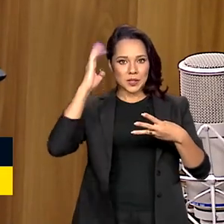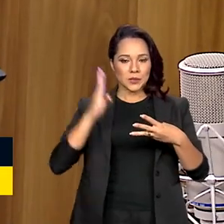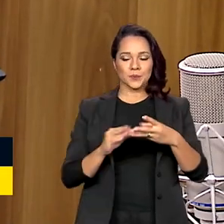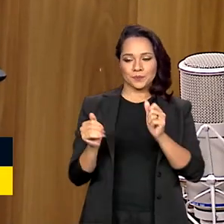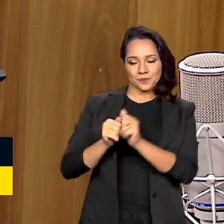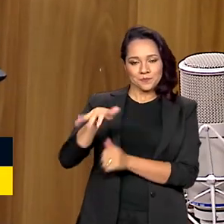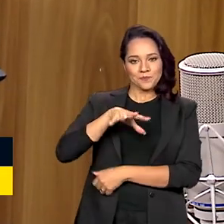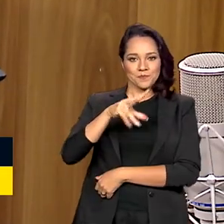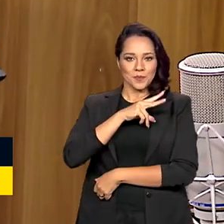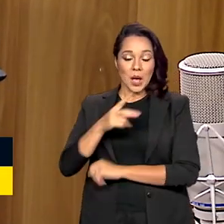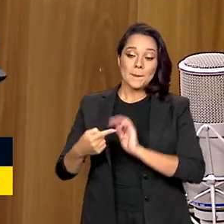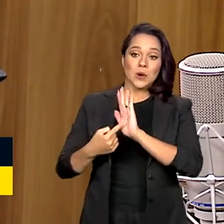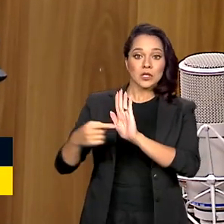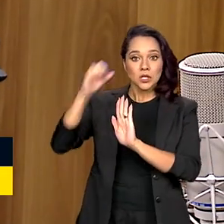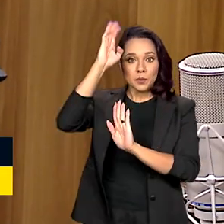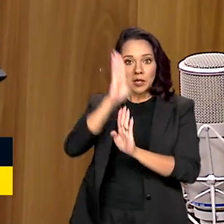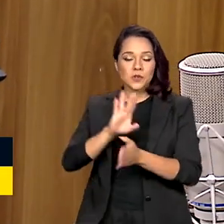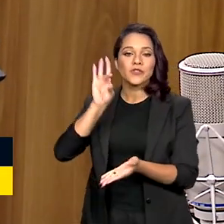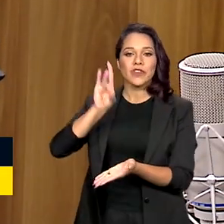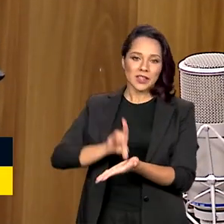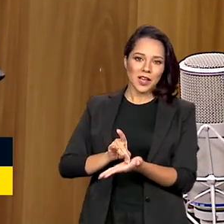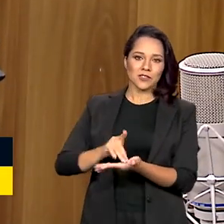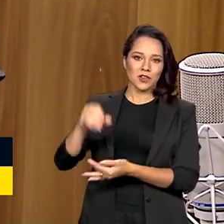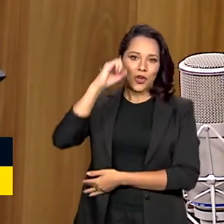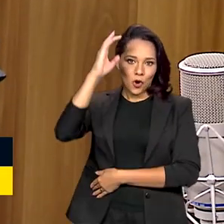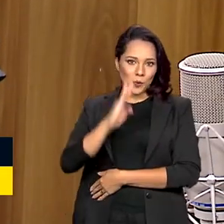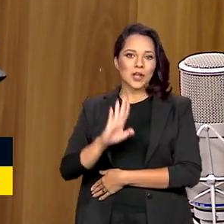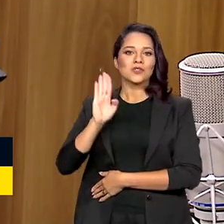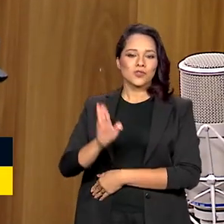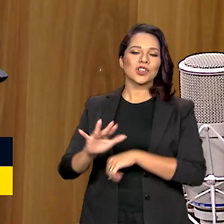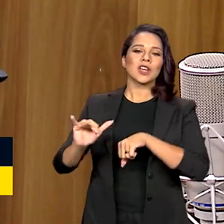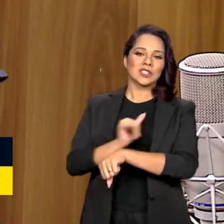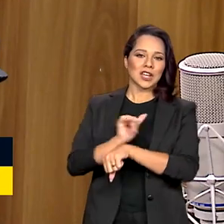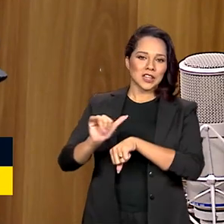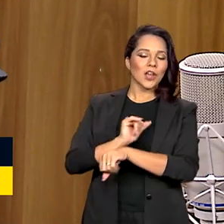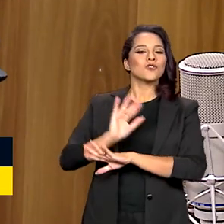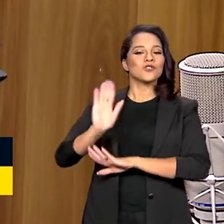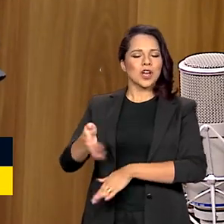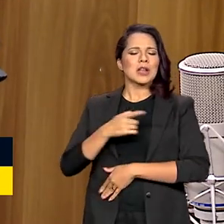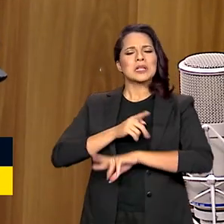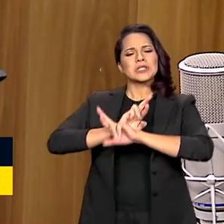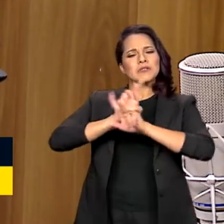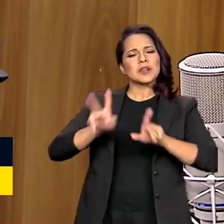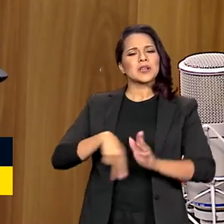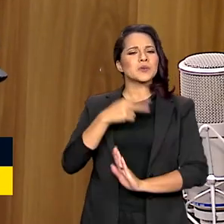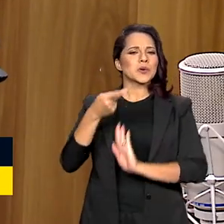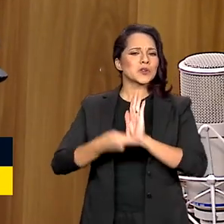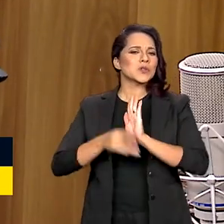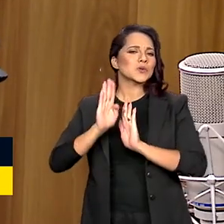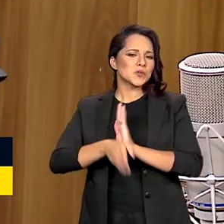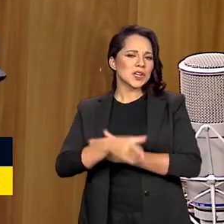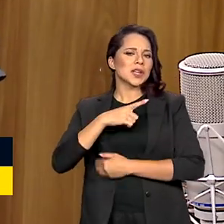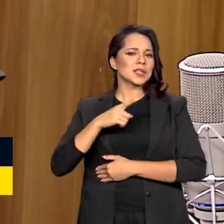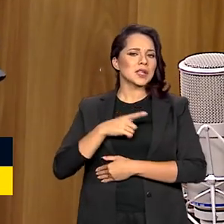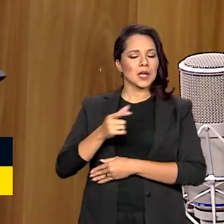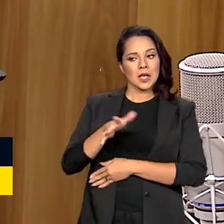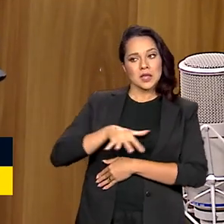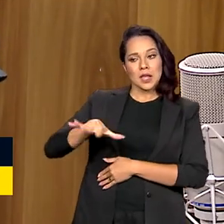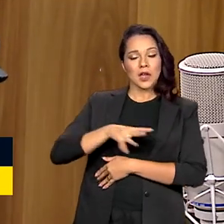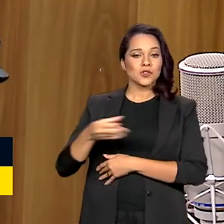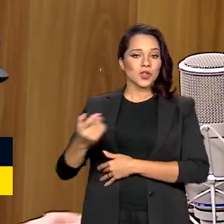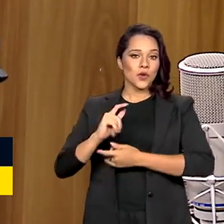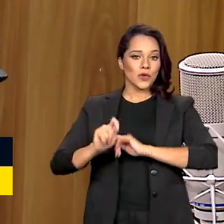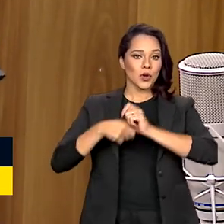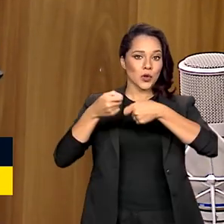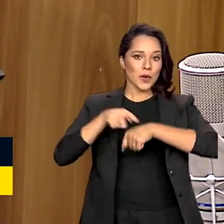lá mostrando um Brasil real, um Brasil que já faz as ações reais, que tem vários projetos na direção de uma nova